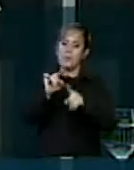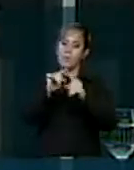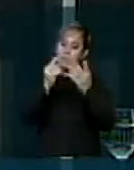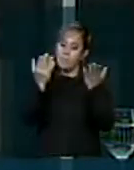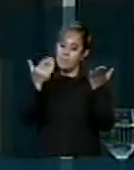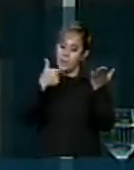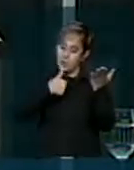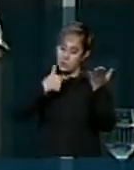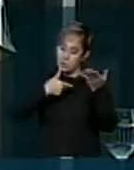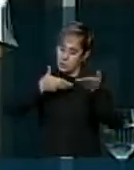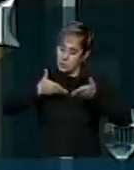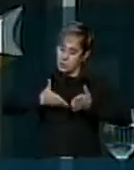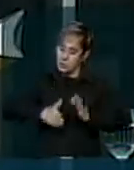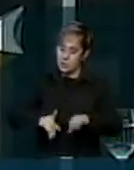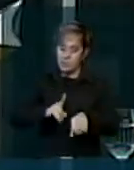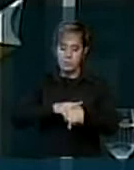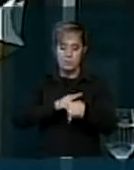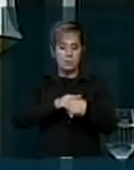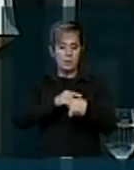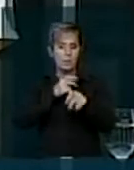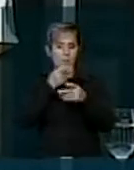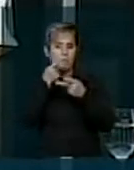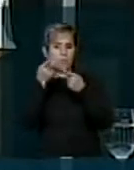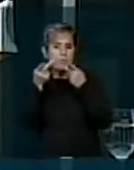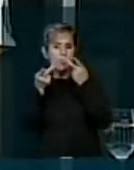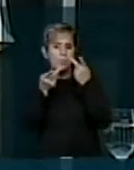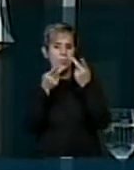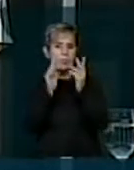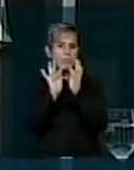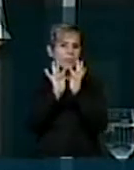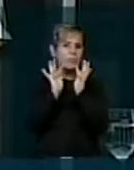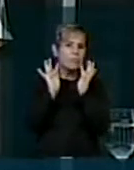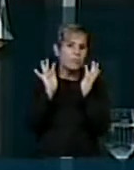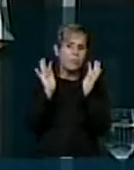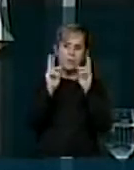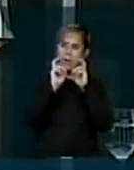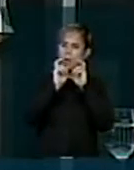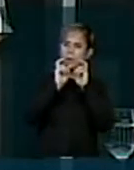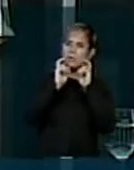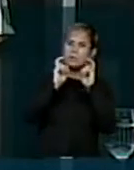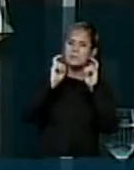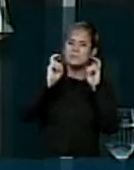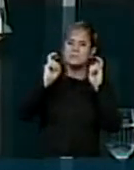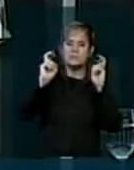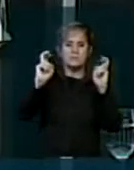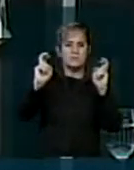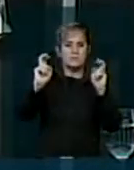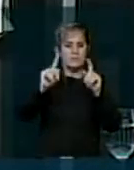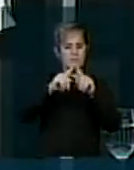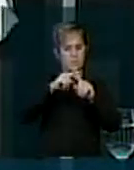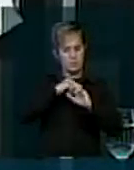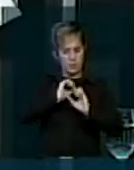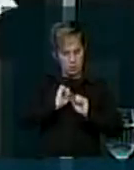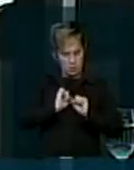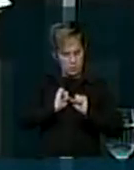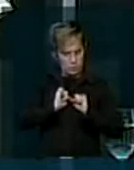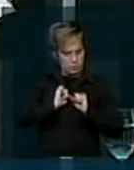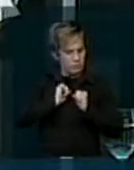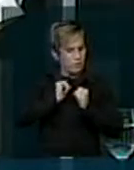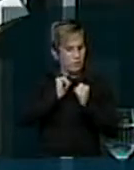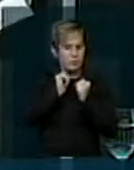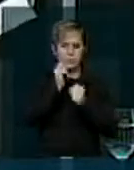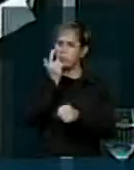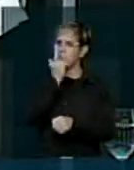nascido num tempo de sussurros, tenho a voz contundente. E por mais que me esforce, não sirvo